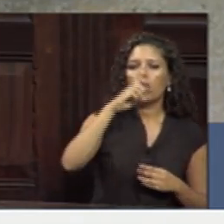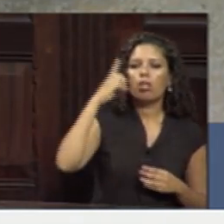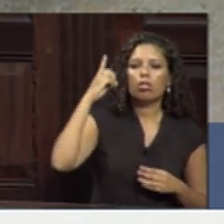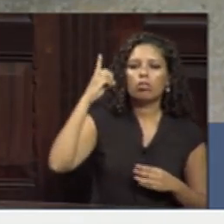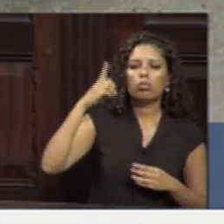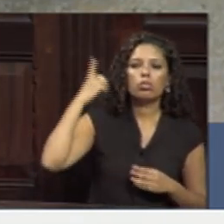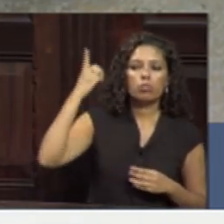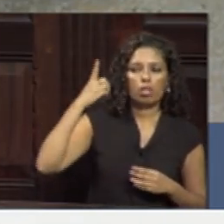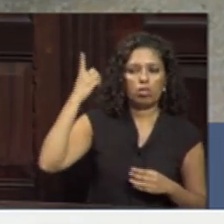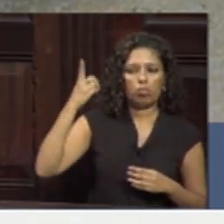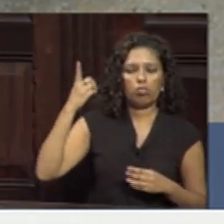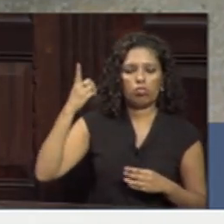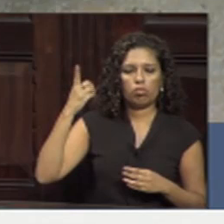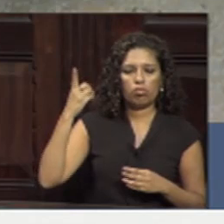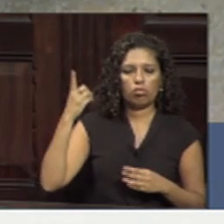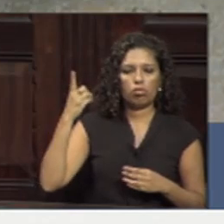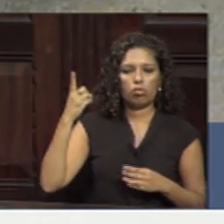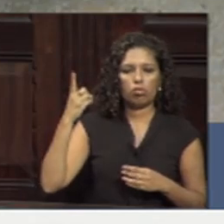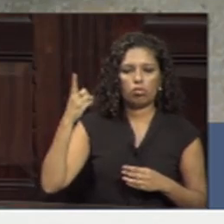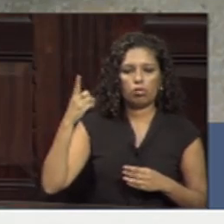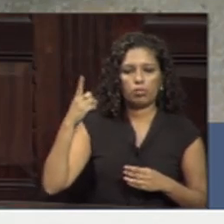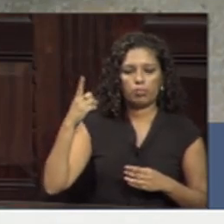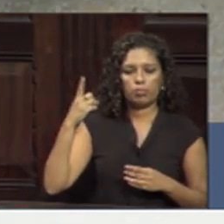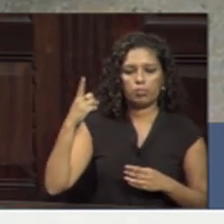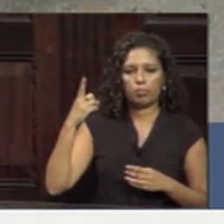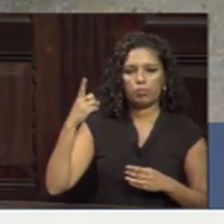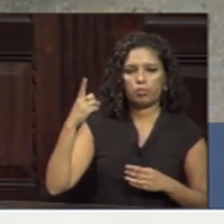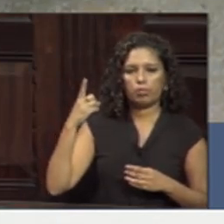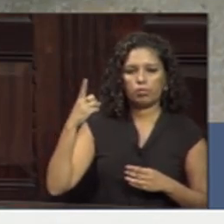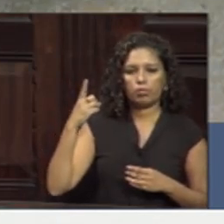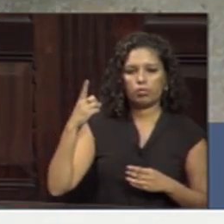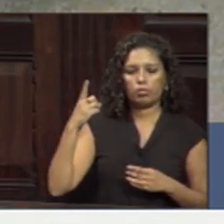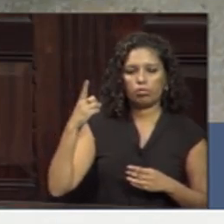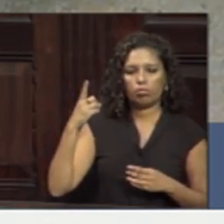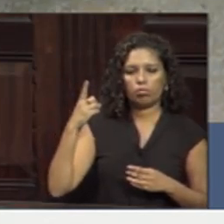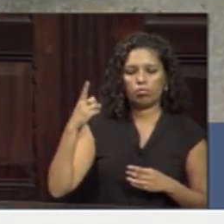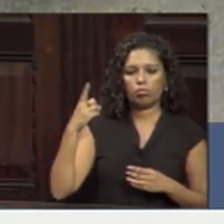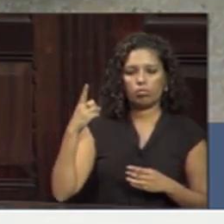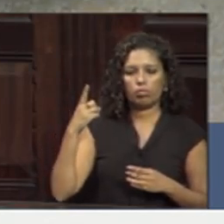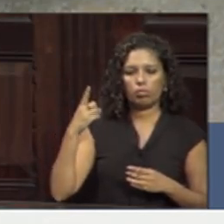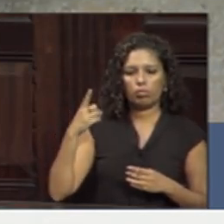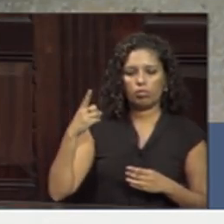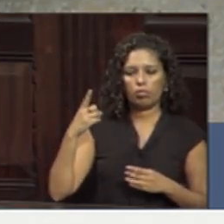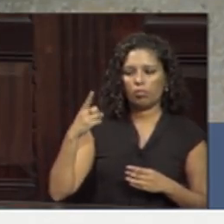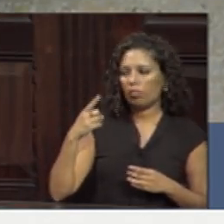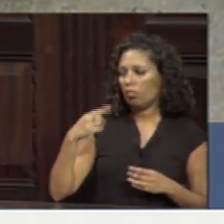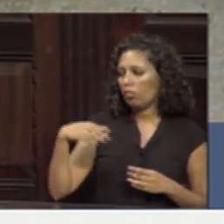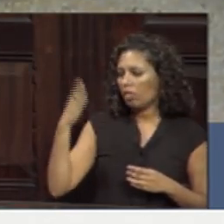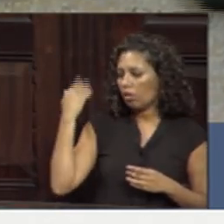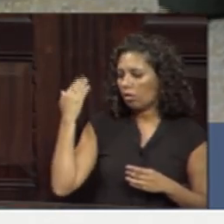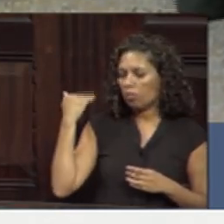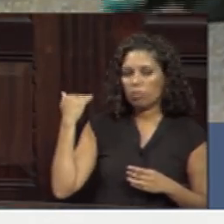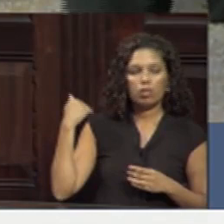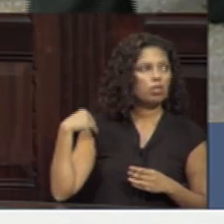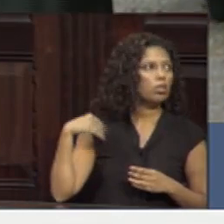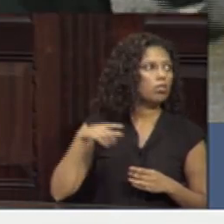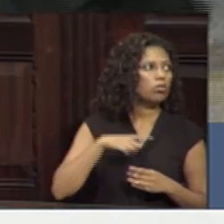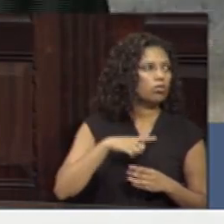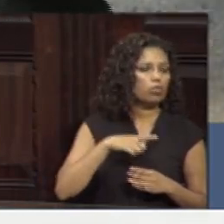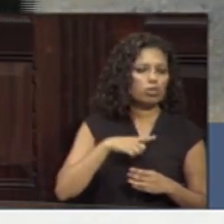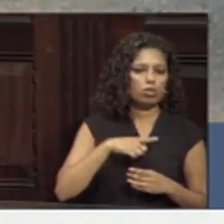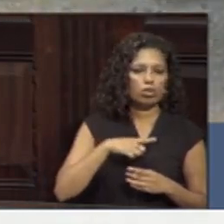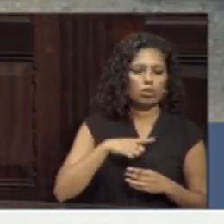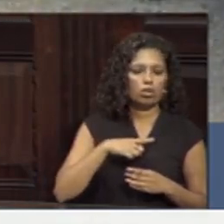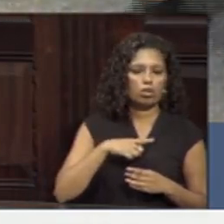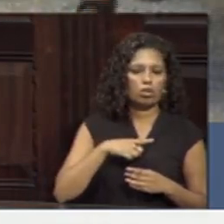progressistas ou independentes, que denunciavam o narcotráfico e denunciavam parlamentares que sustentavam o